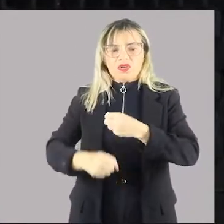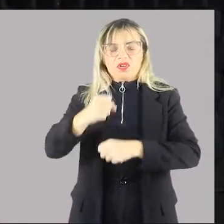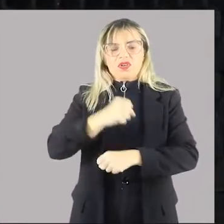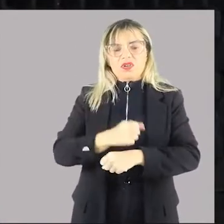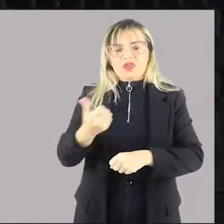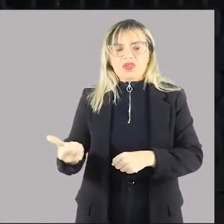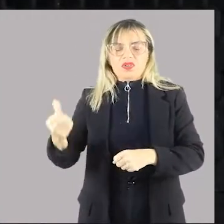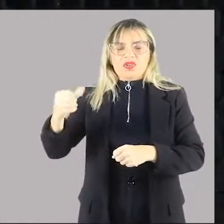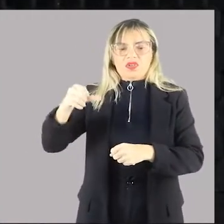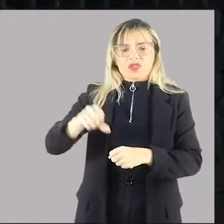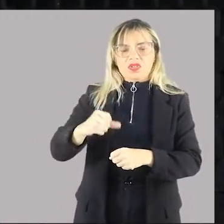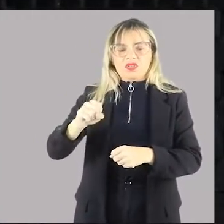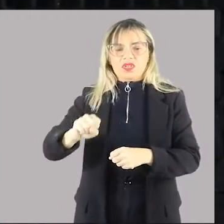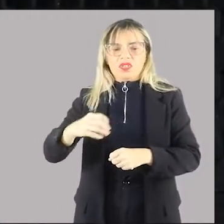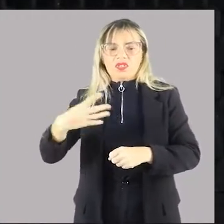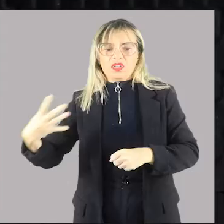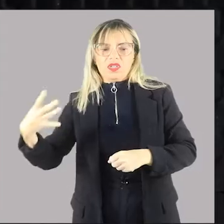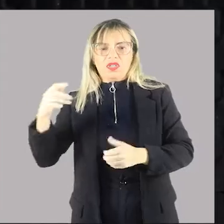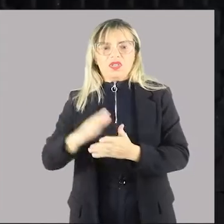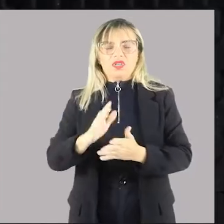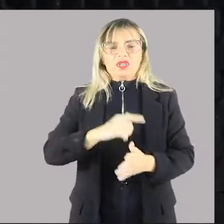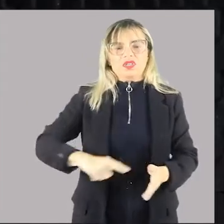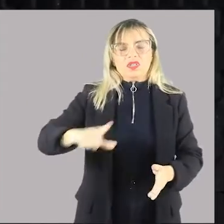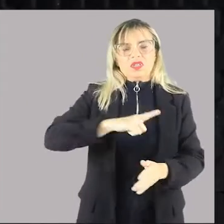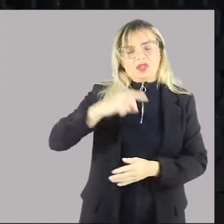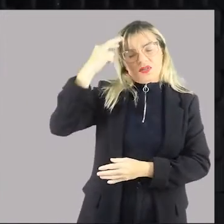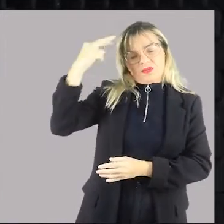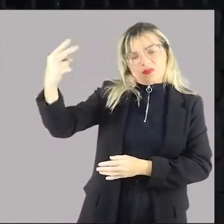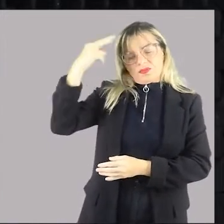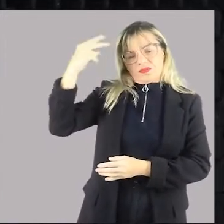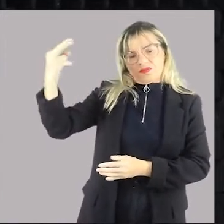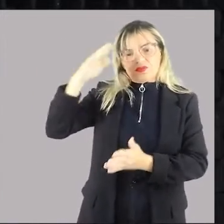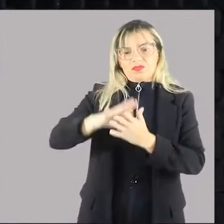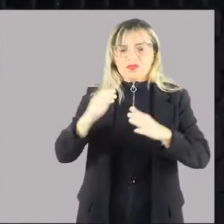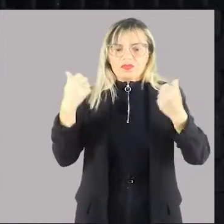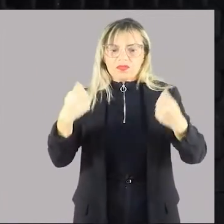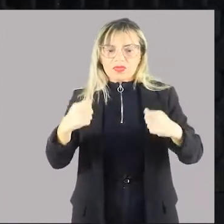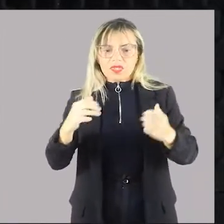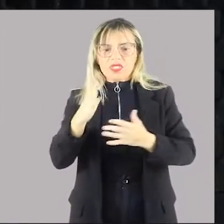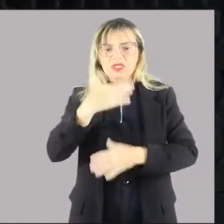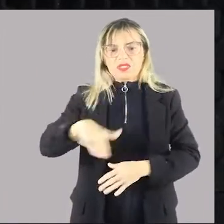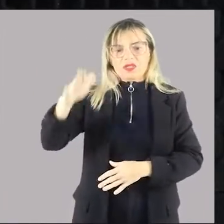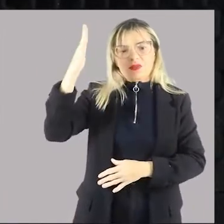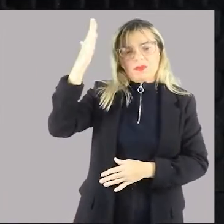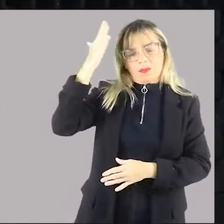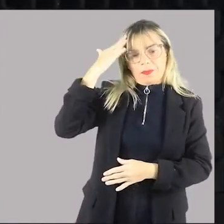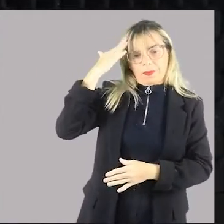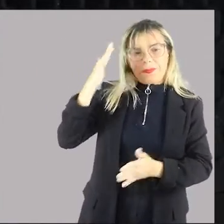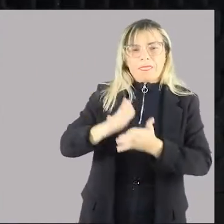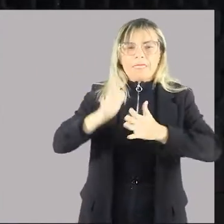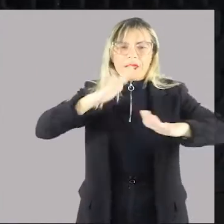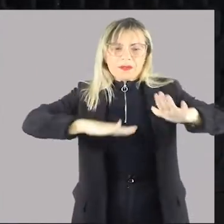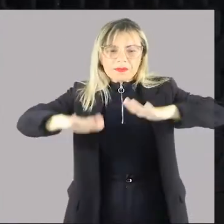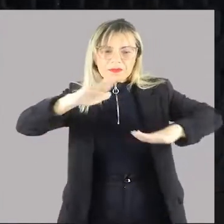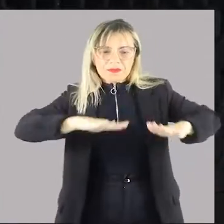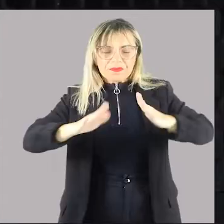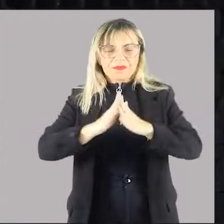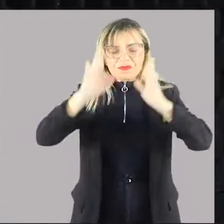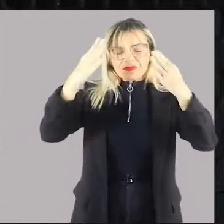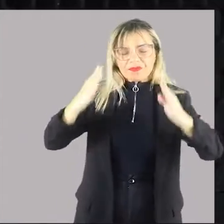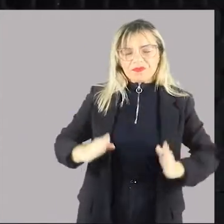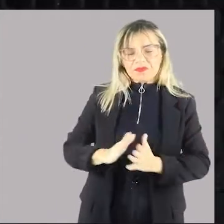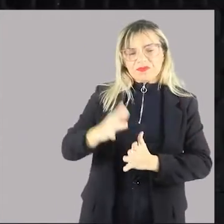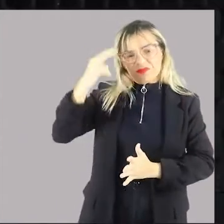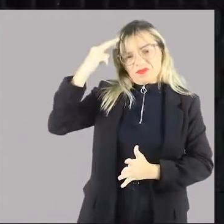nós temos uma historicidade, é preciso se compreender com bastante cuidado, que nós